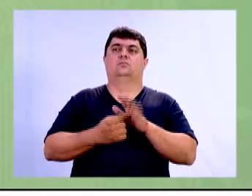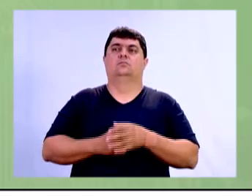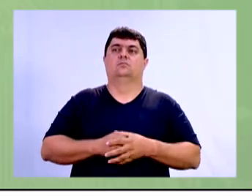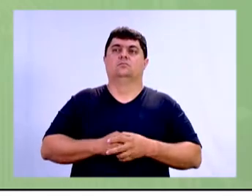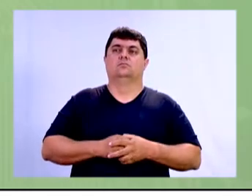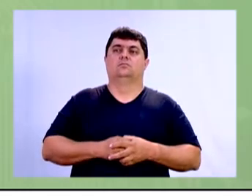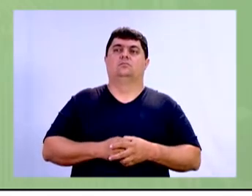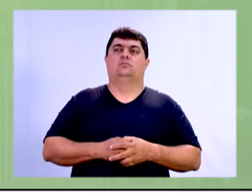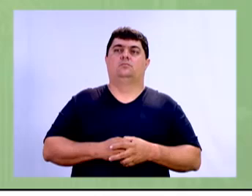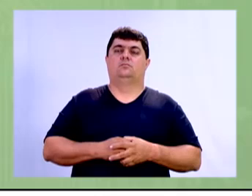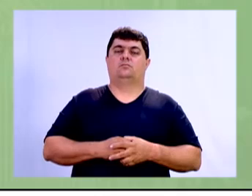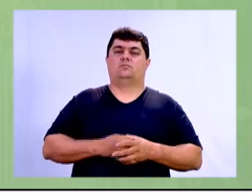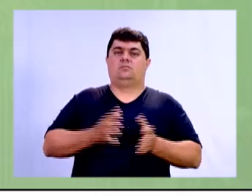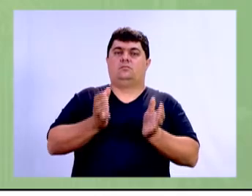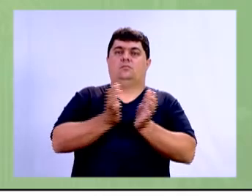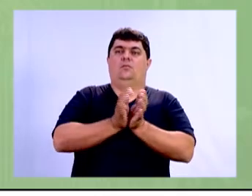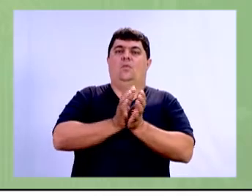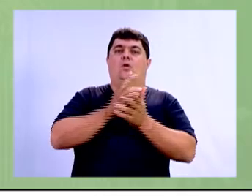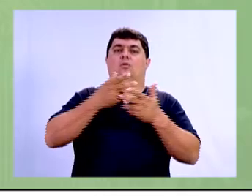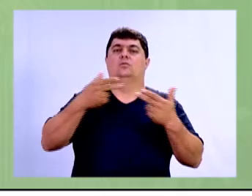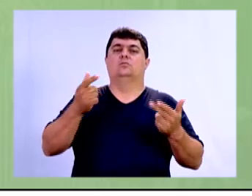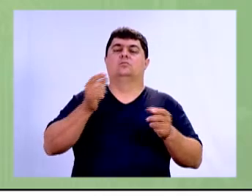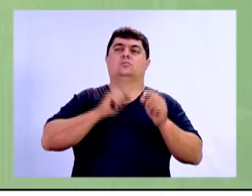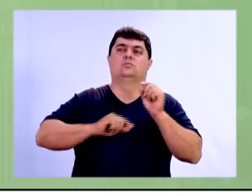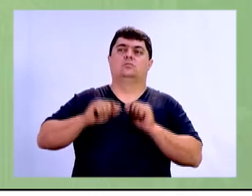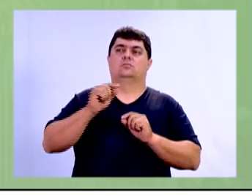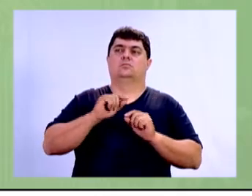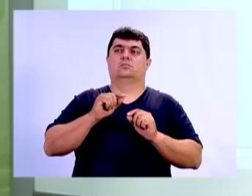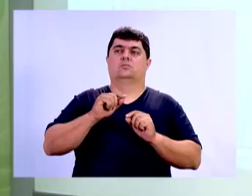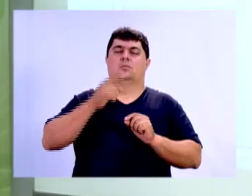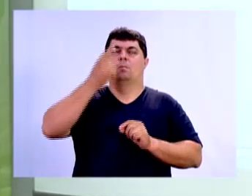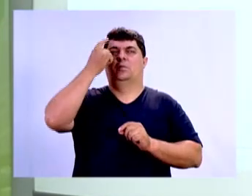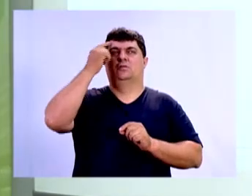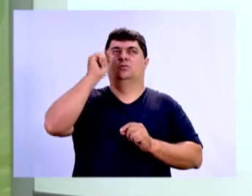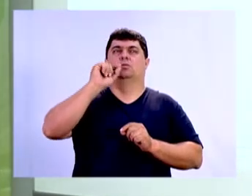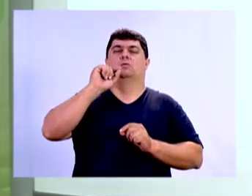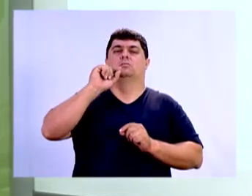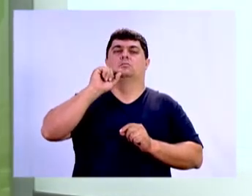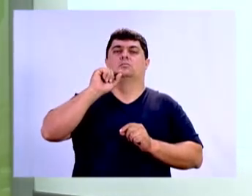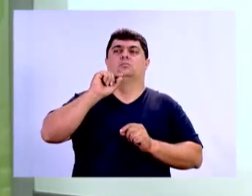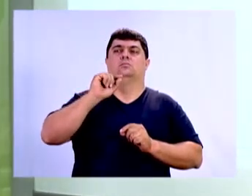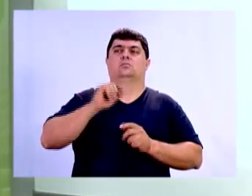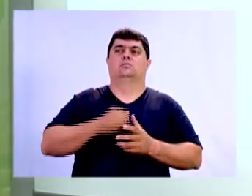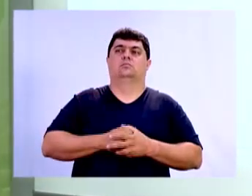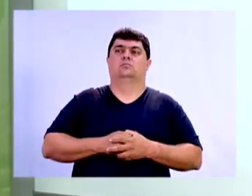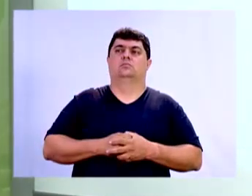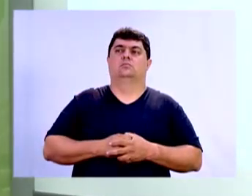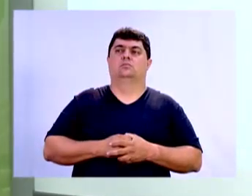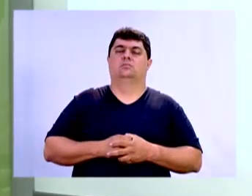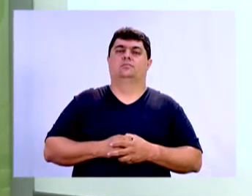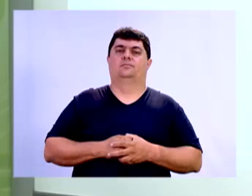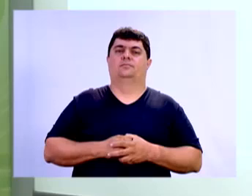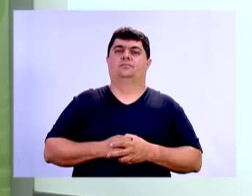Gente, coleções de objetos. Vamos pensar o seguinte.